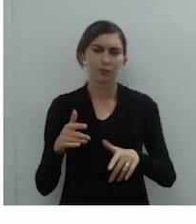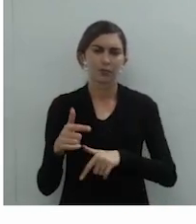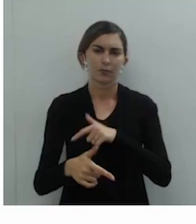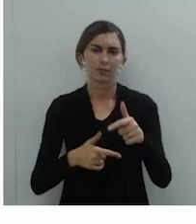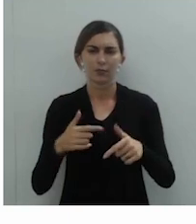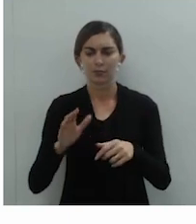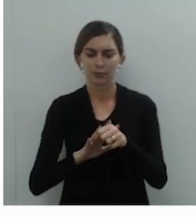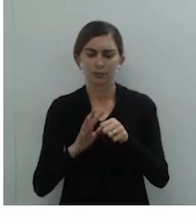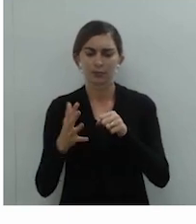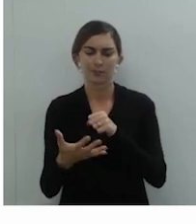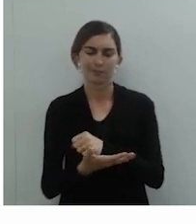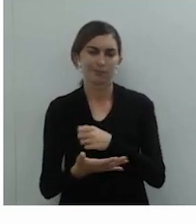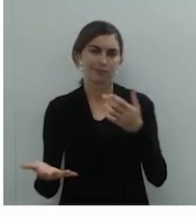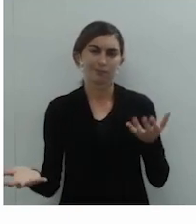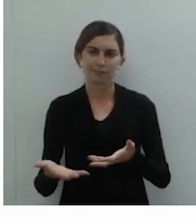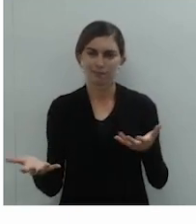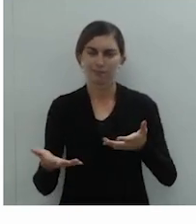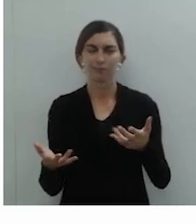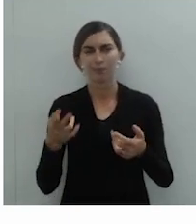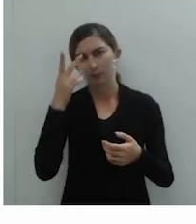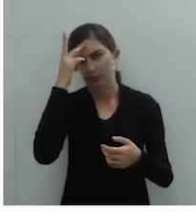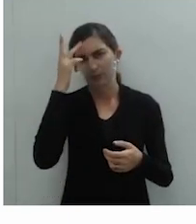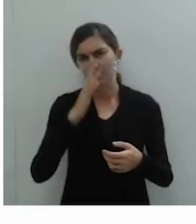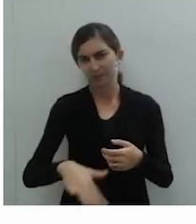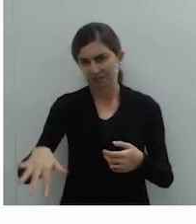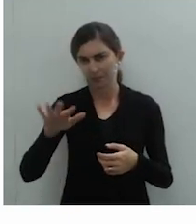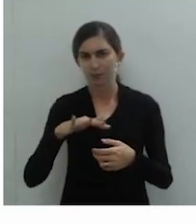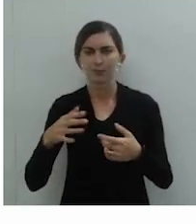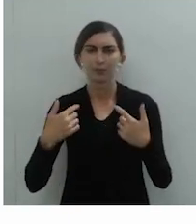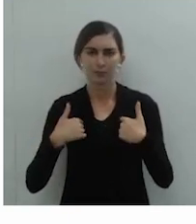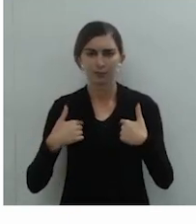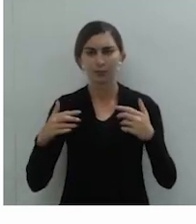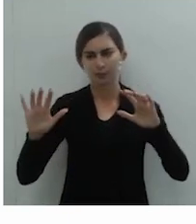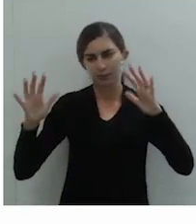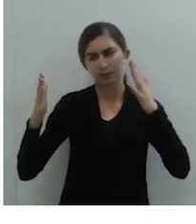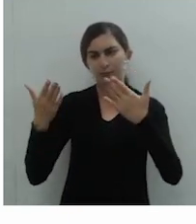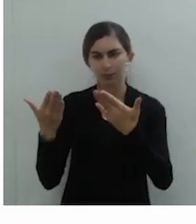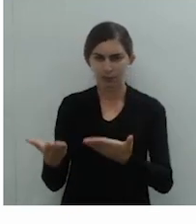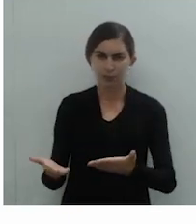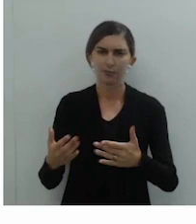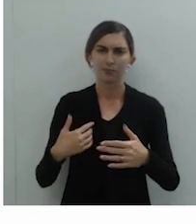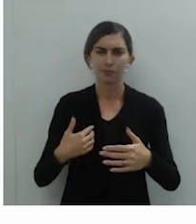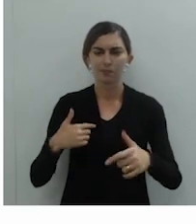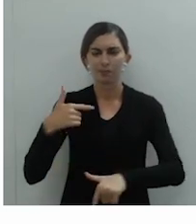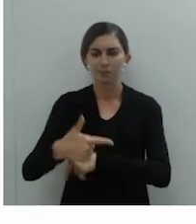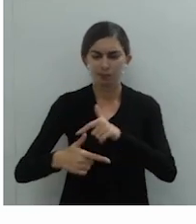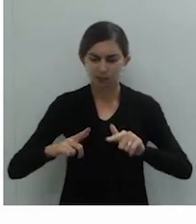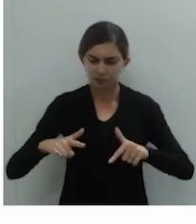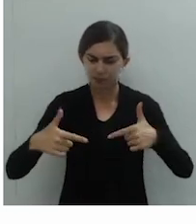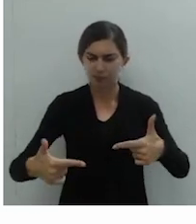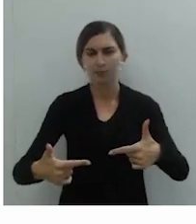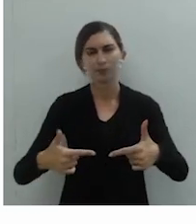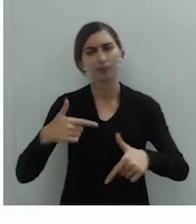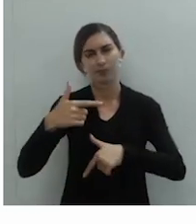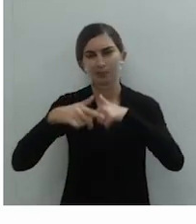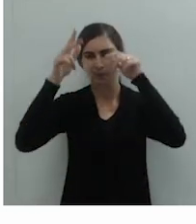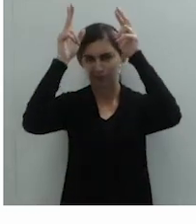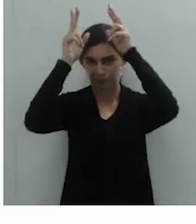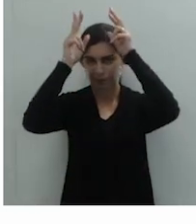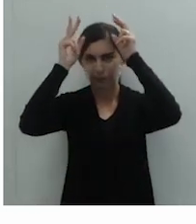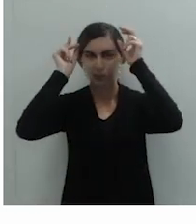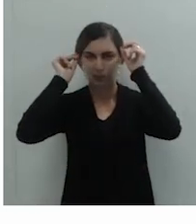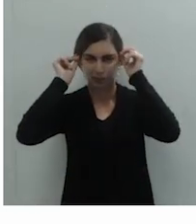da Covid, e esse pessoal aí, que merece até a nossa homenagem, está na linha de frente. O